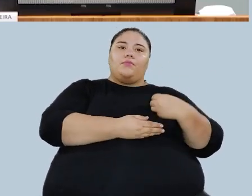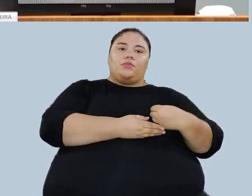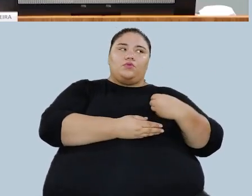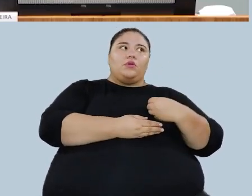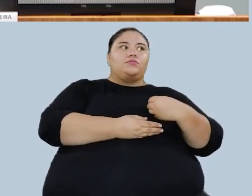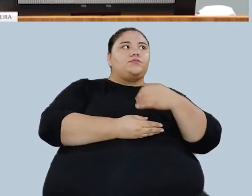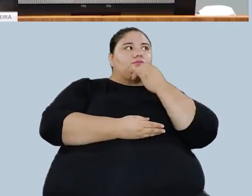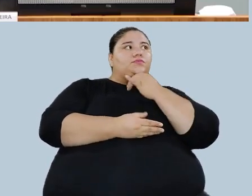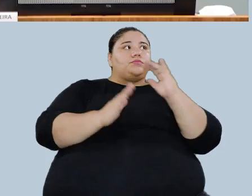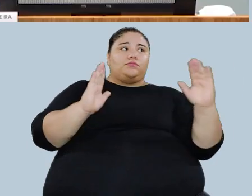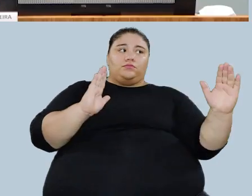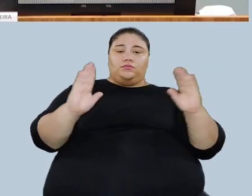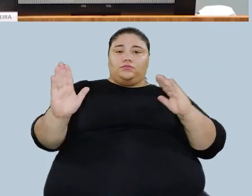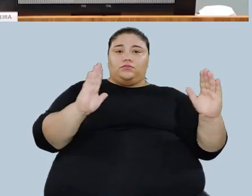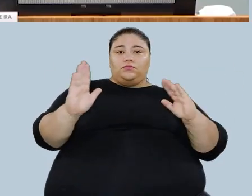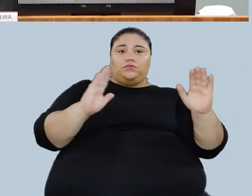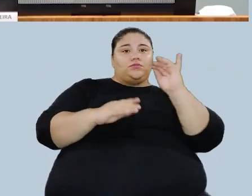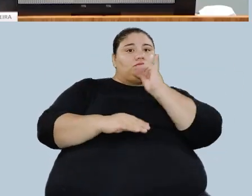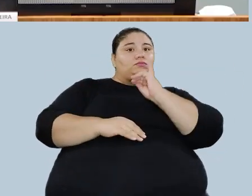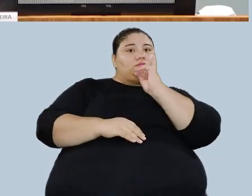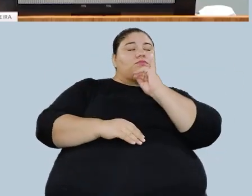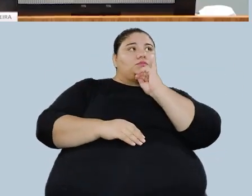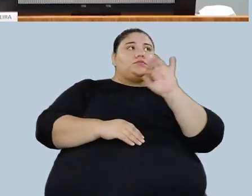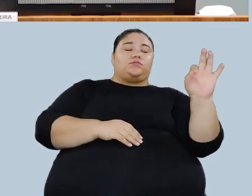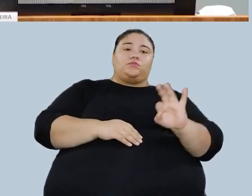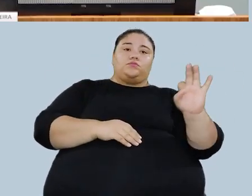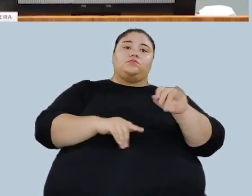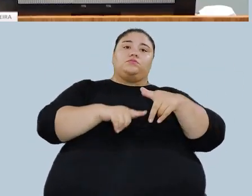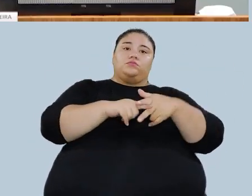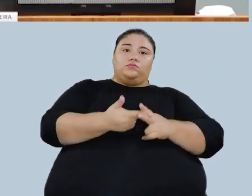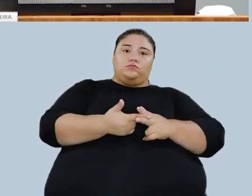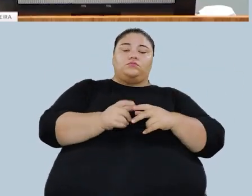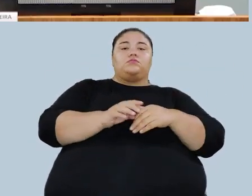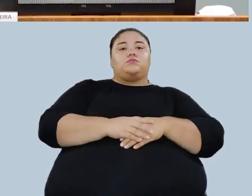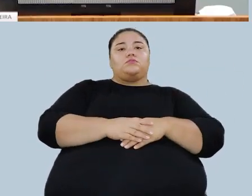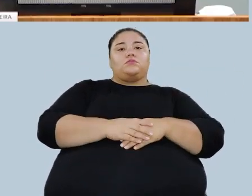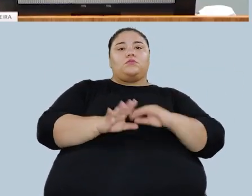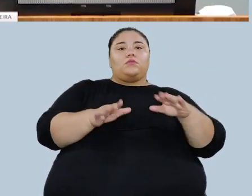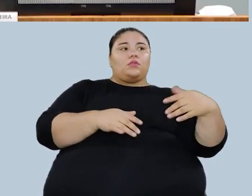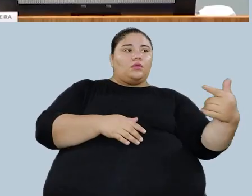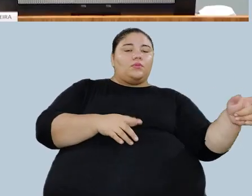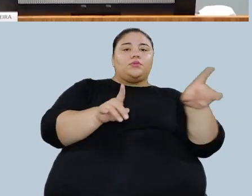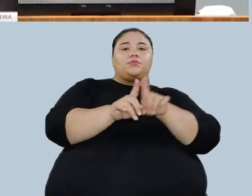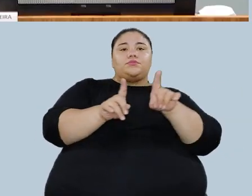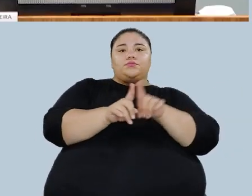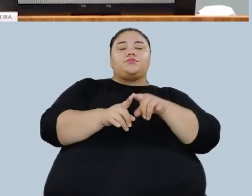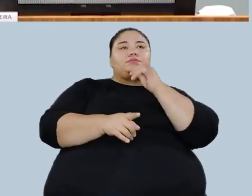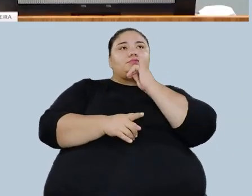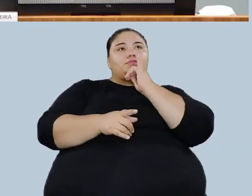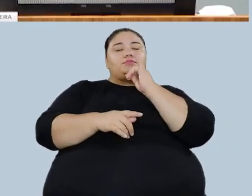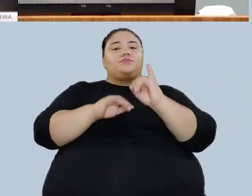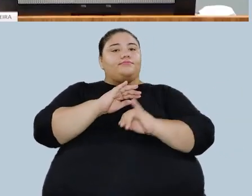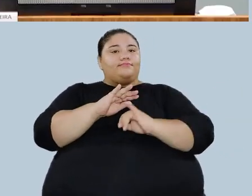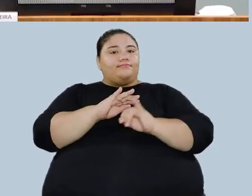Então, vai ter que ter aquele período de transição até chegar nessa alíquota ajustada, né? E, no caso dos demais